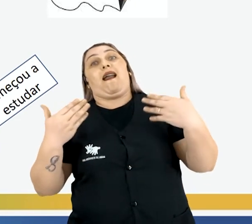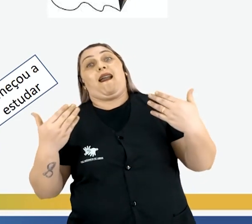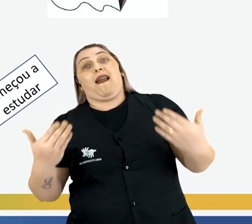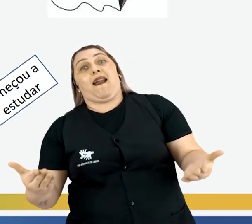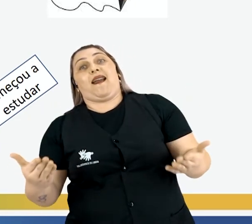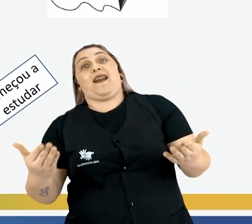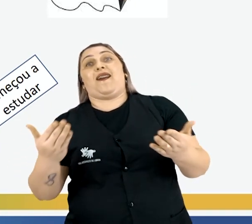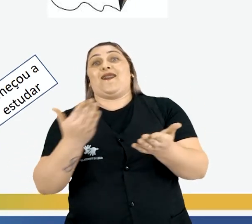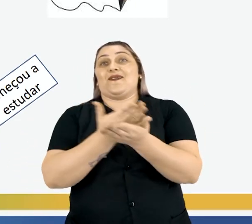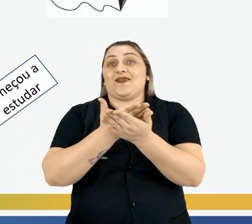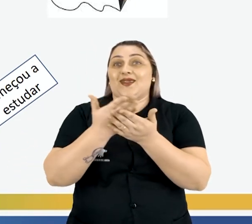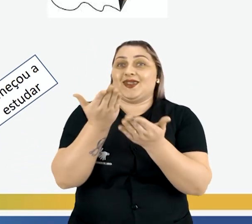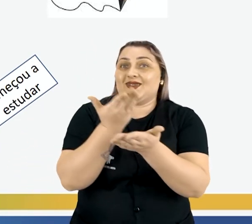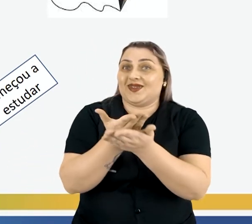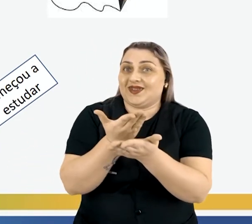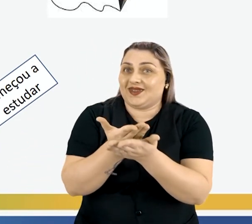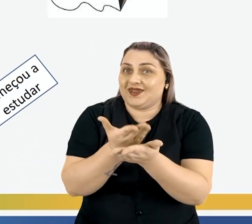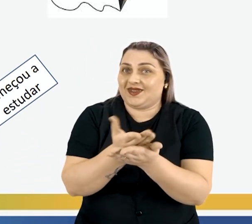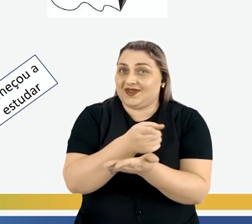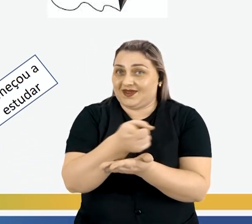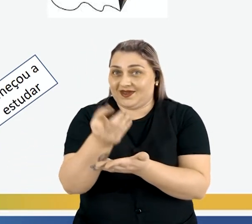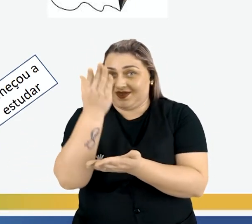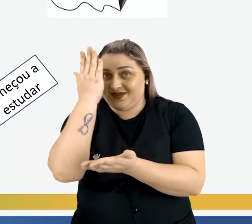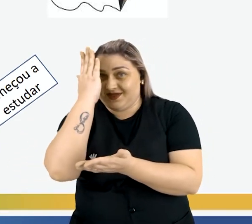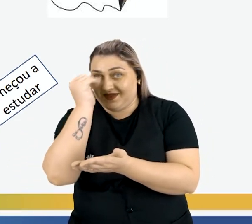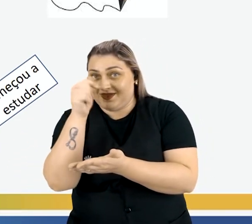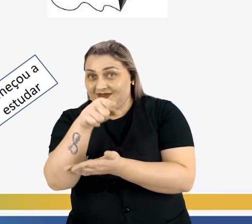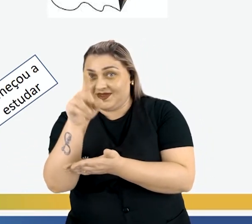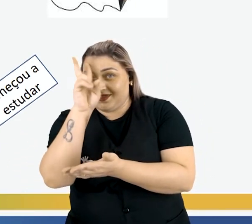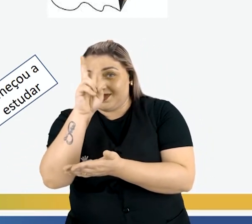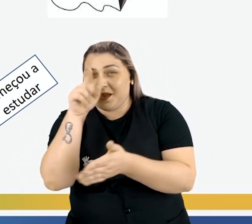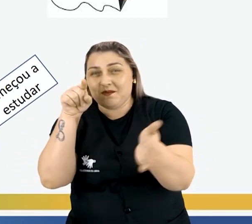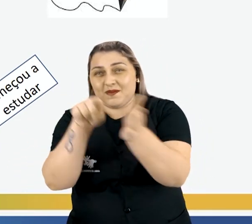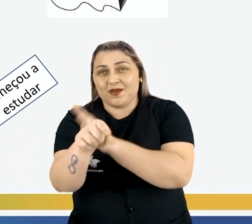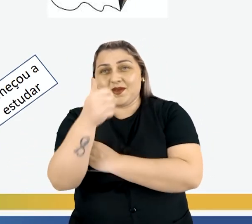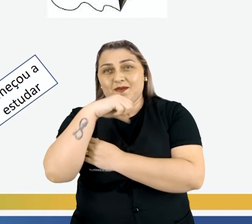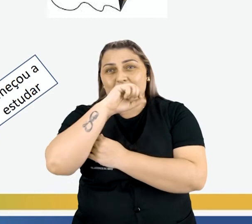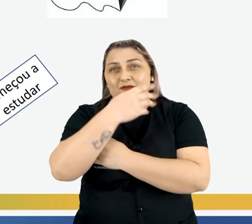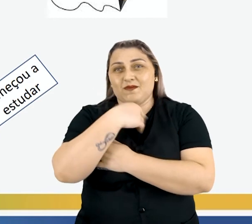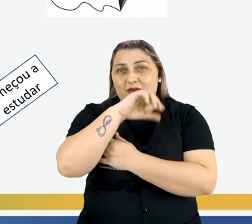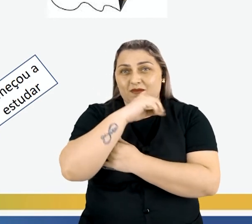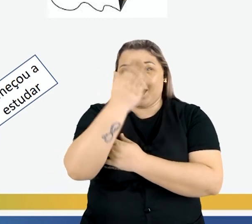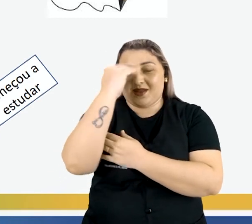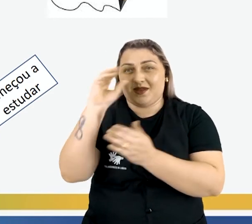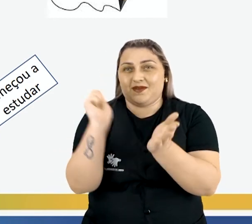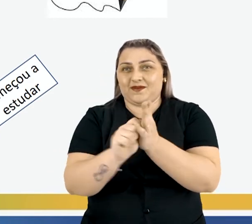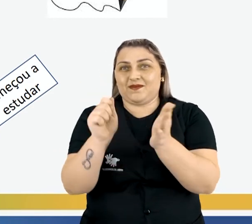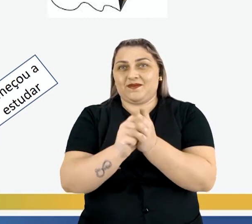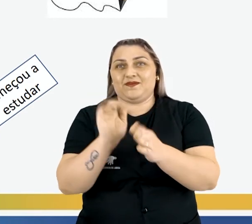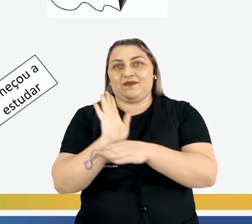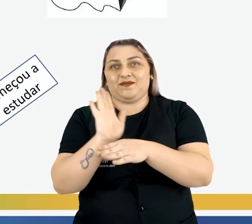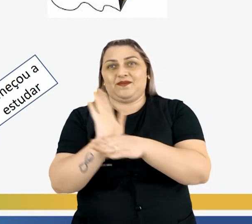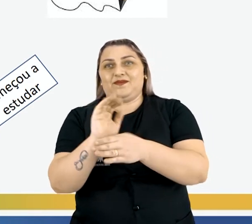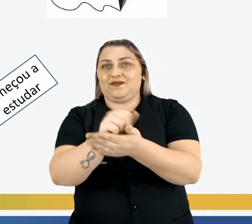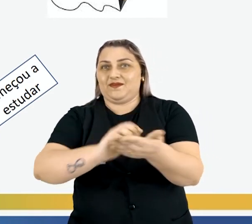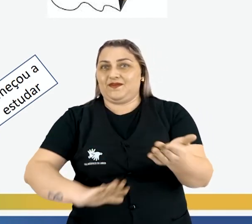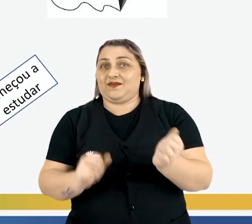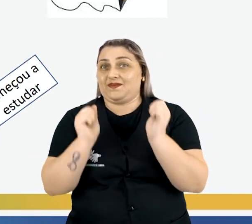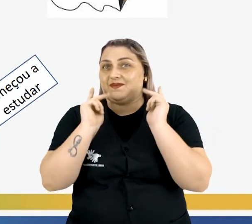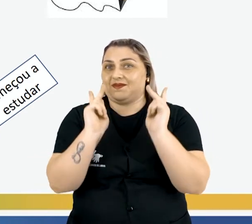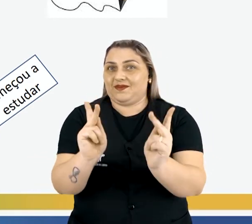quando foi que você começou a estudar, hein? Olha que foi um dia maravilhoso, inesquecível para toda